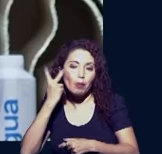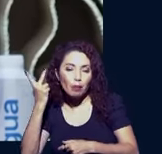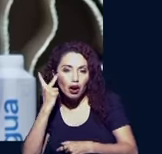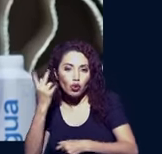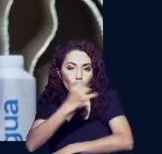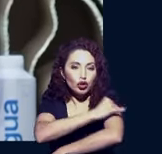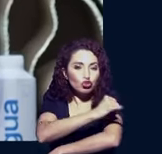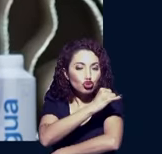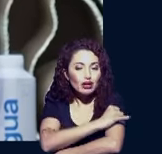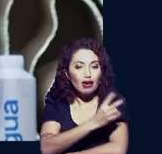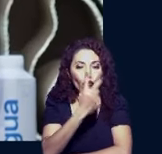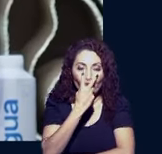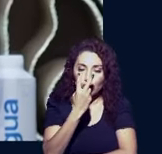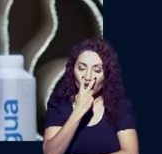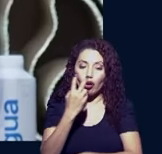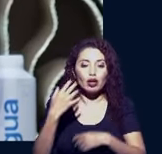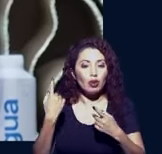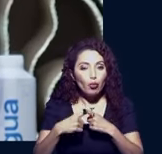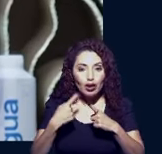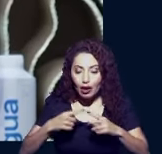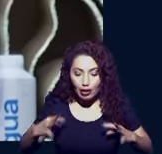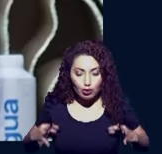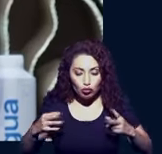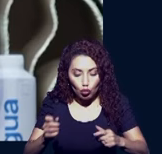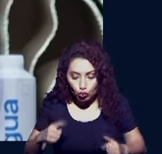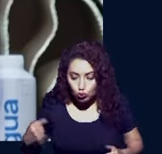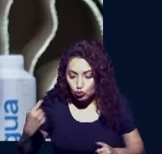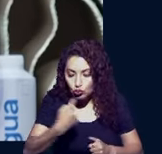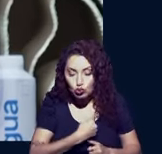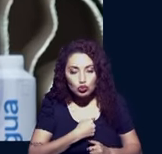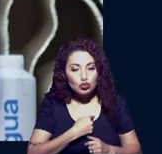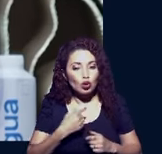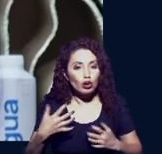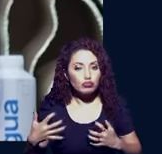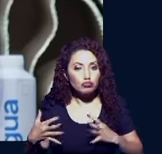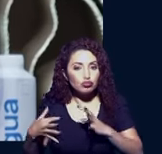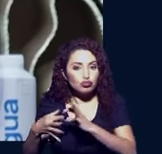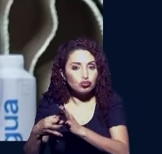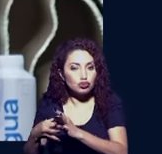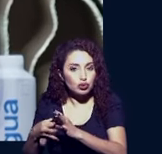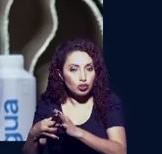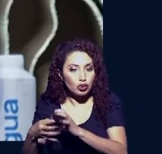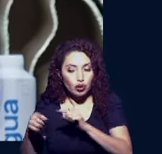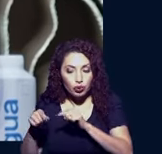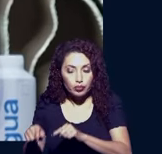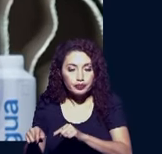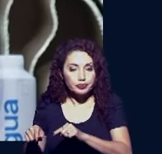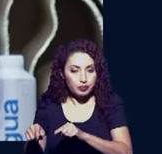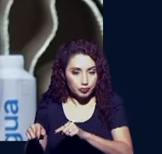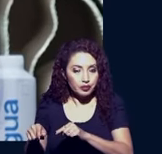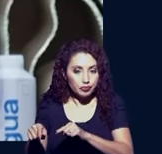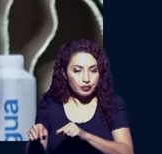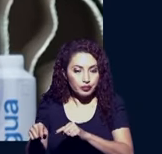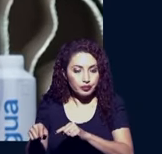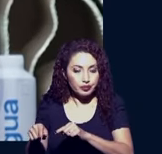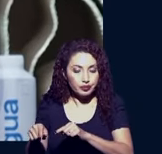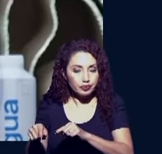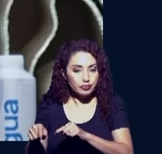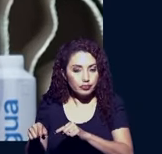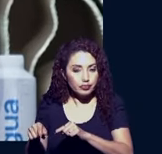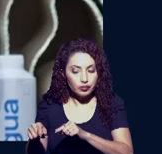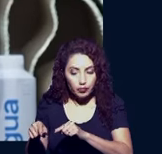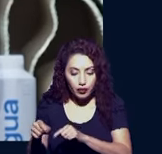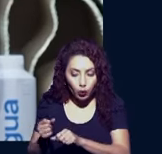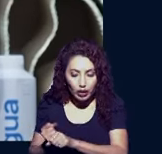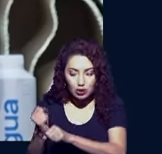porque todos nós estamos diretamente e indiretamente ligados à construção que perpassam por olhar